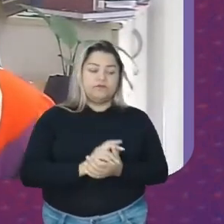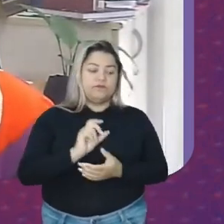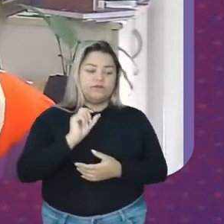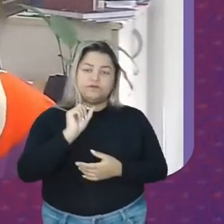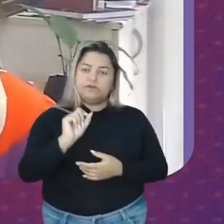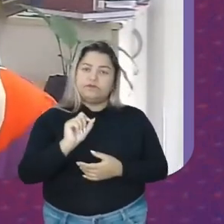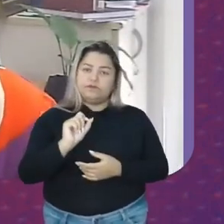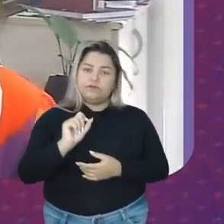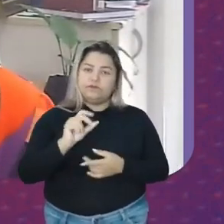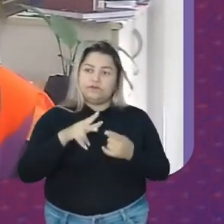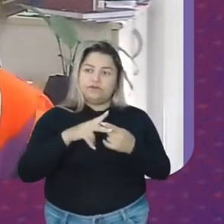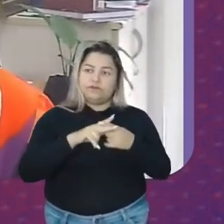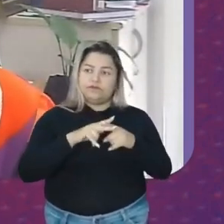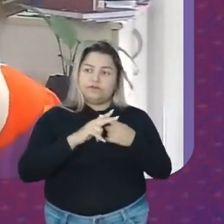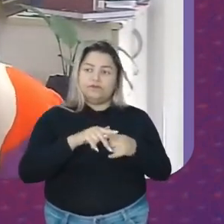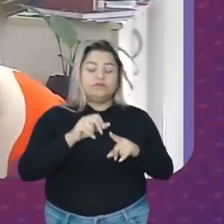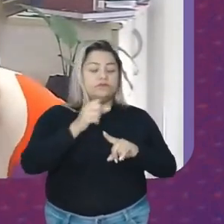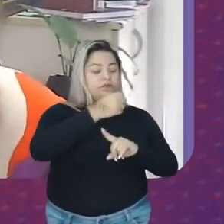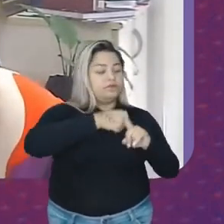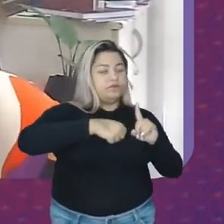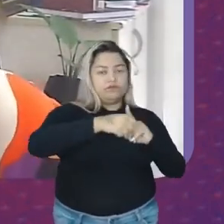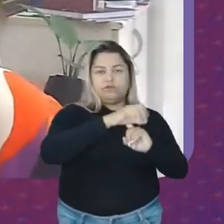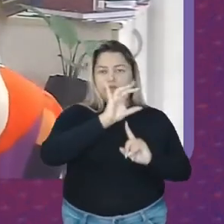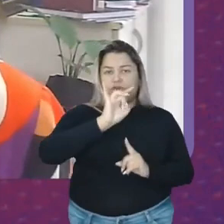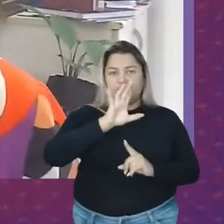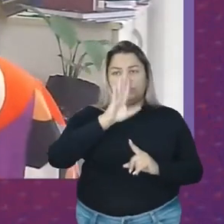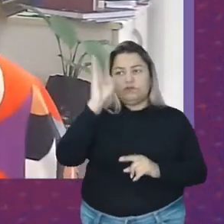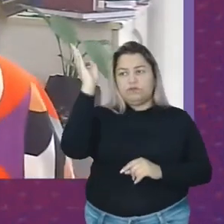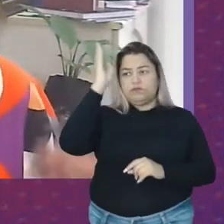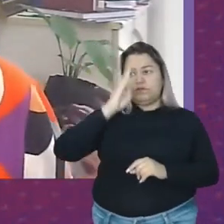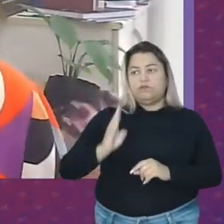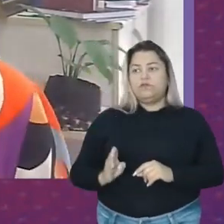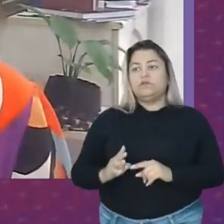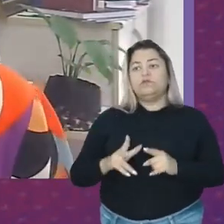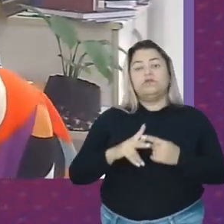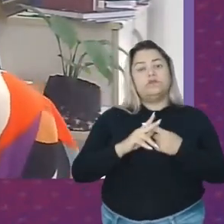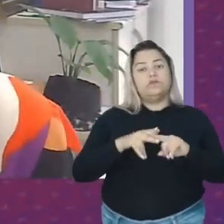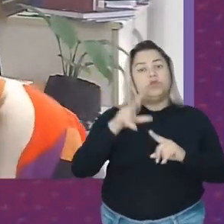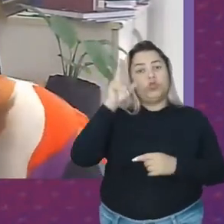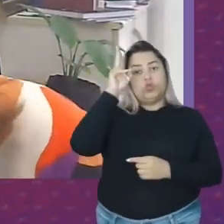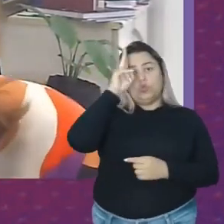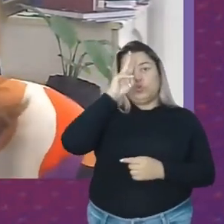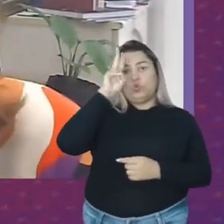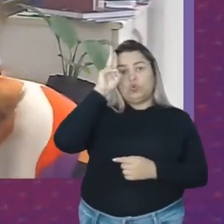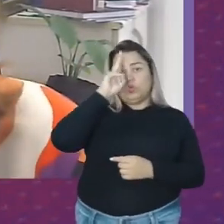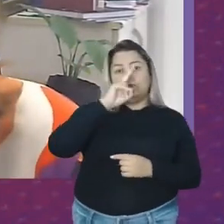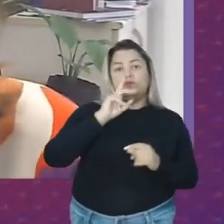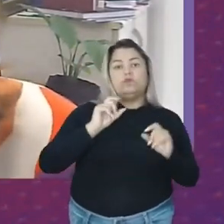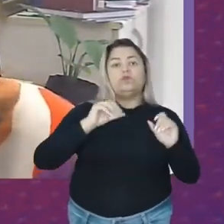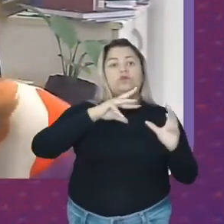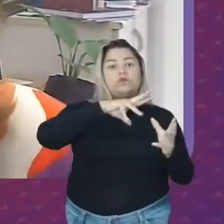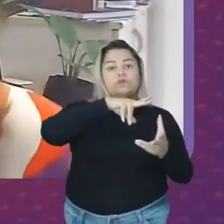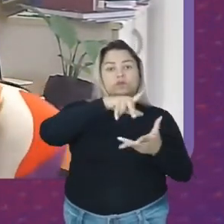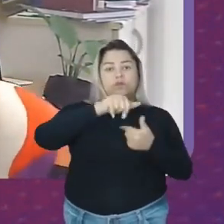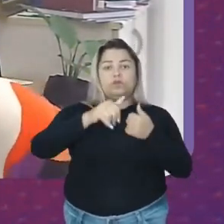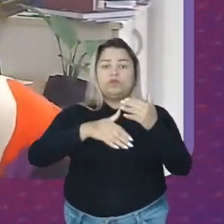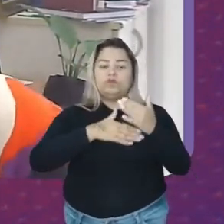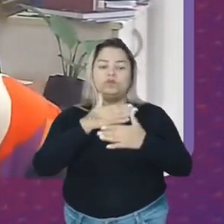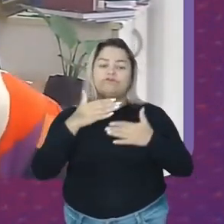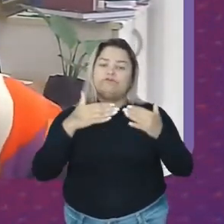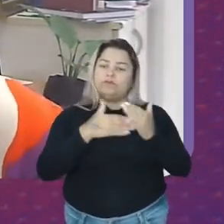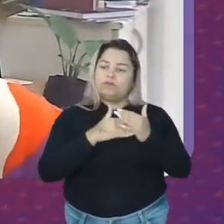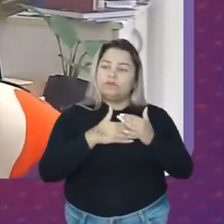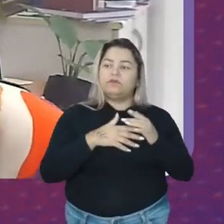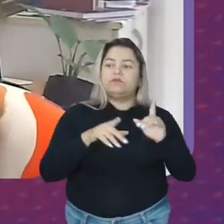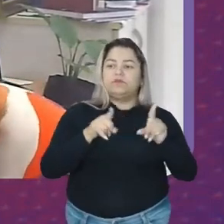é um instrumento da sociedade, não só brasileira, como é um instrumento histórico no mundo todo, que vem